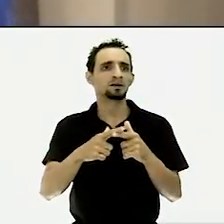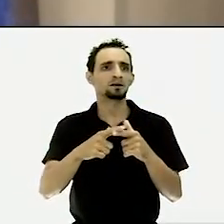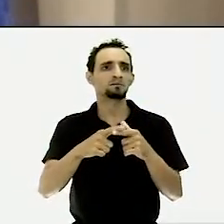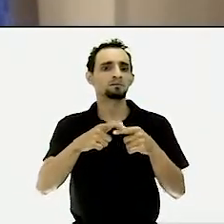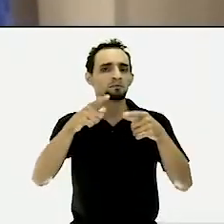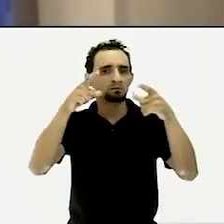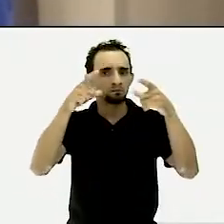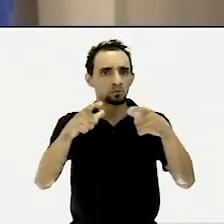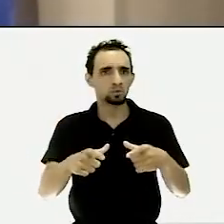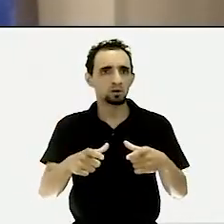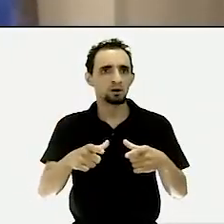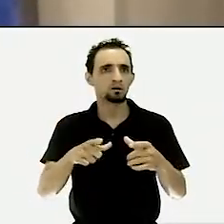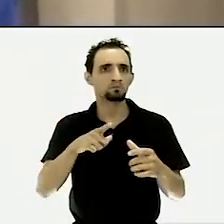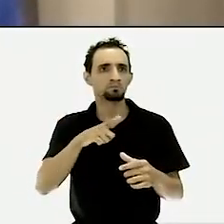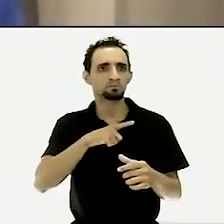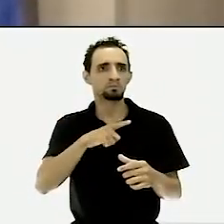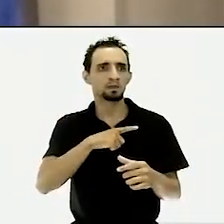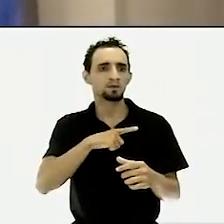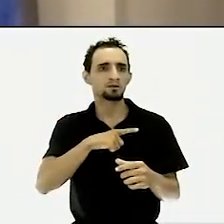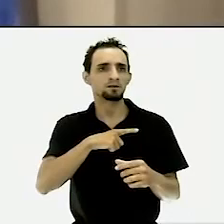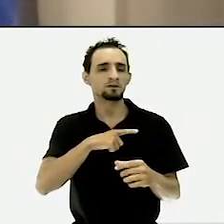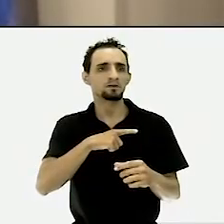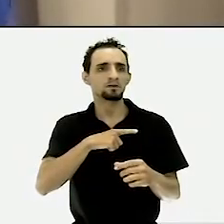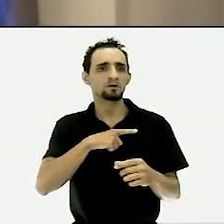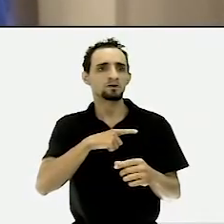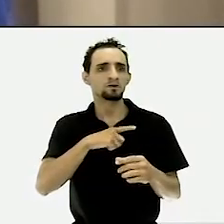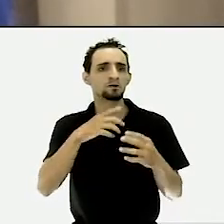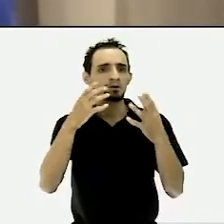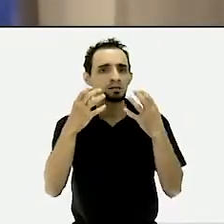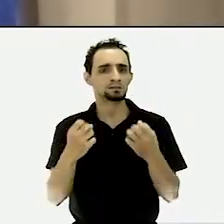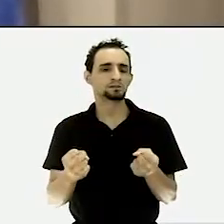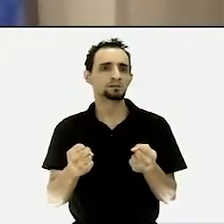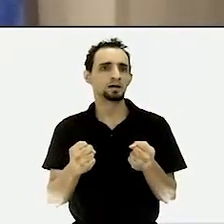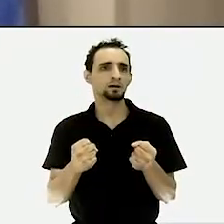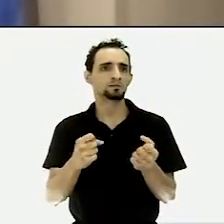são? Os 8 ali. E parabéns por vocês estar